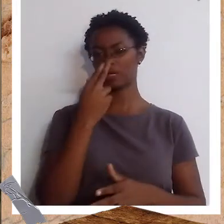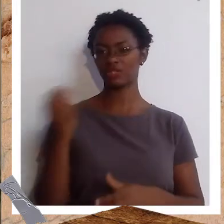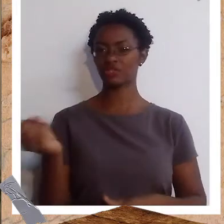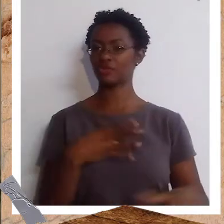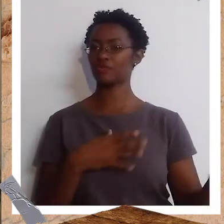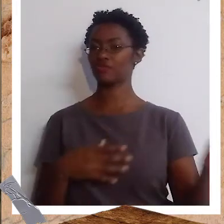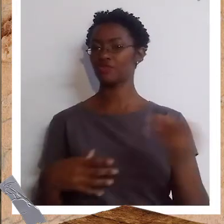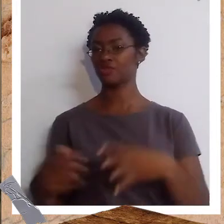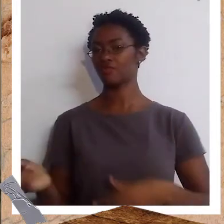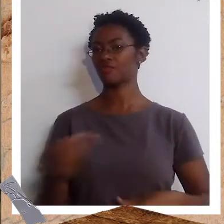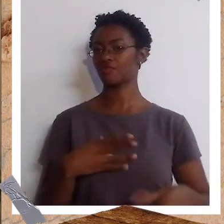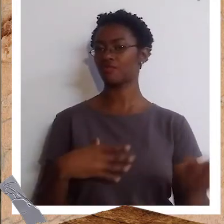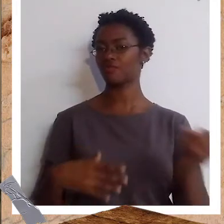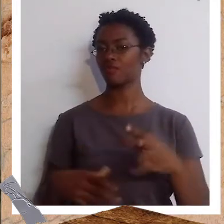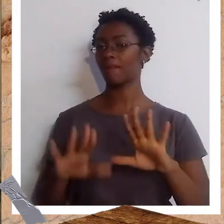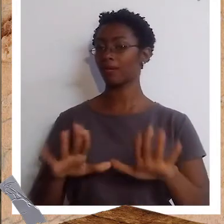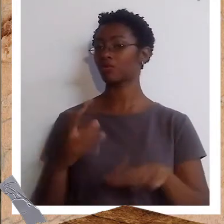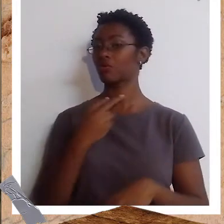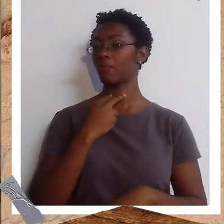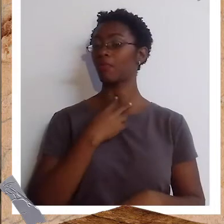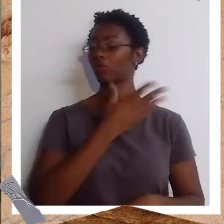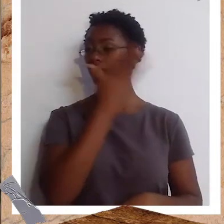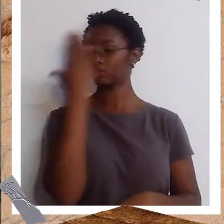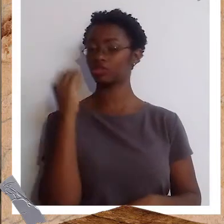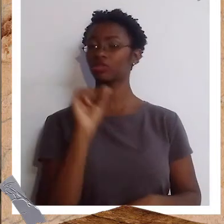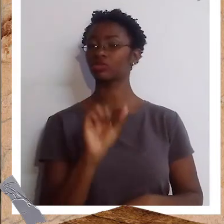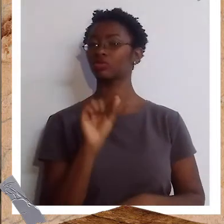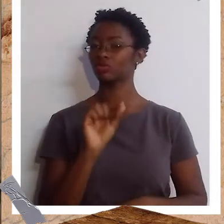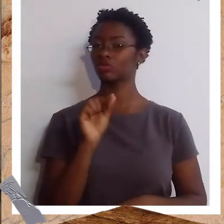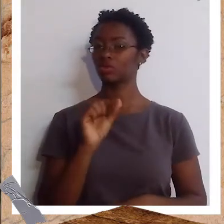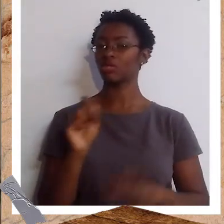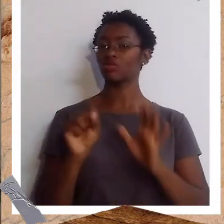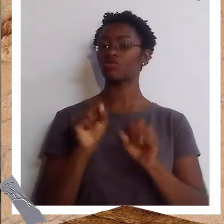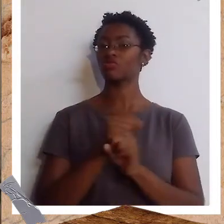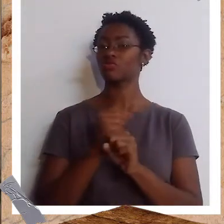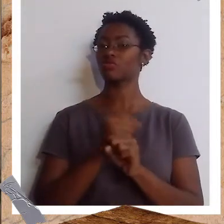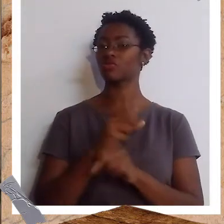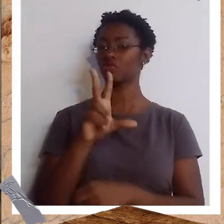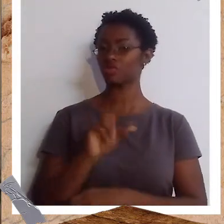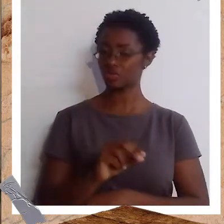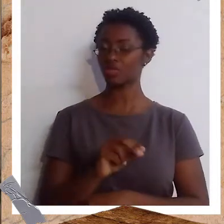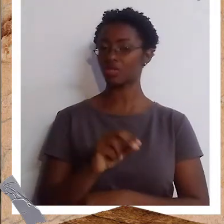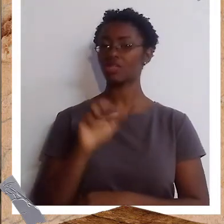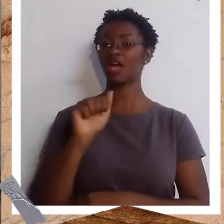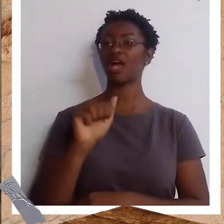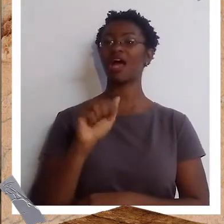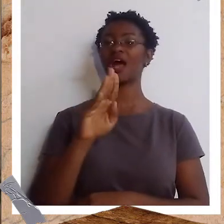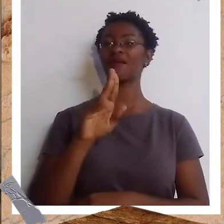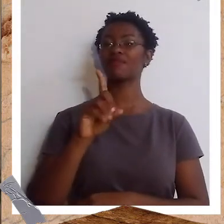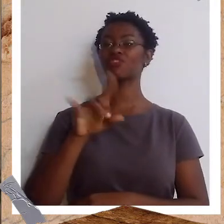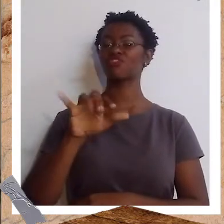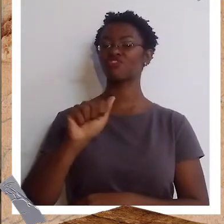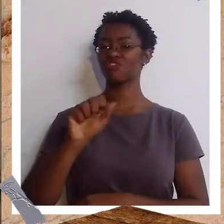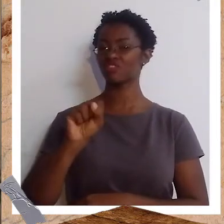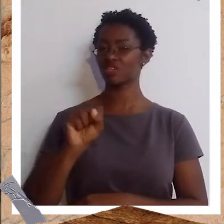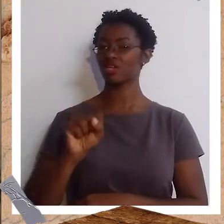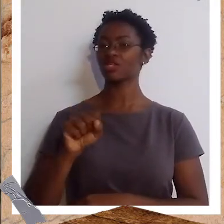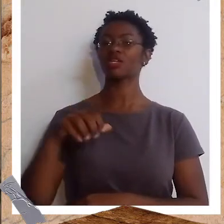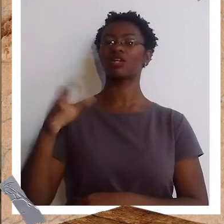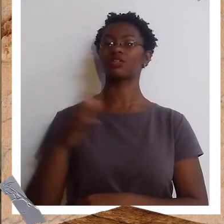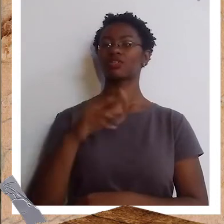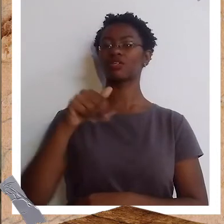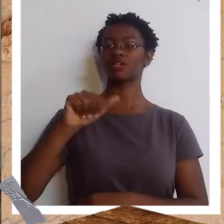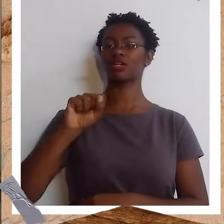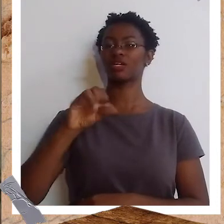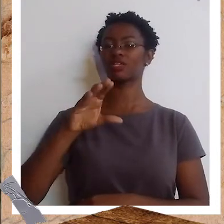novidade no momento, a gente não pode esquecer que na década de 50, né, o Abdias Nascimento já estava criando o Museu de Arte Negra, um